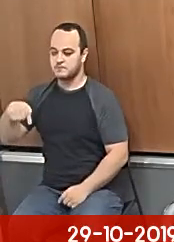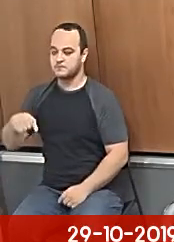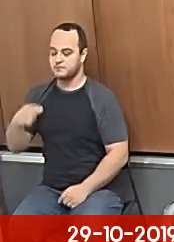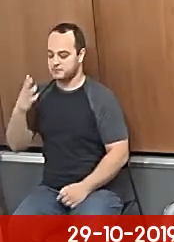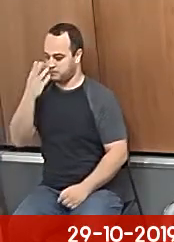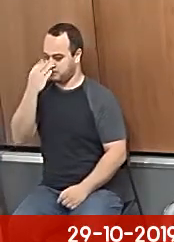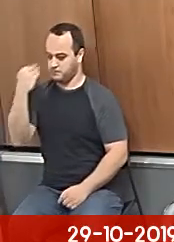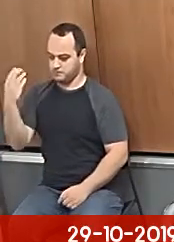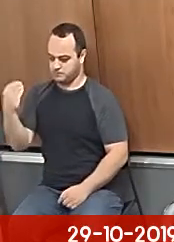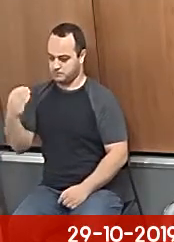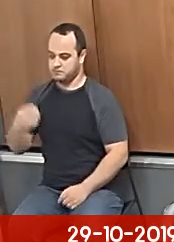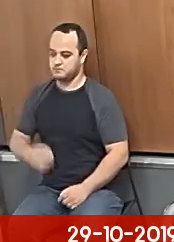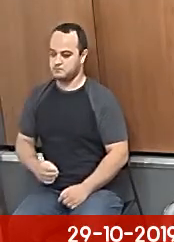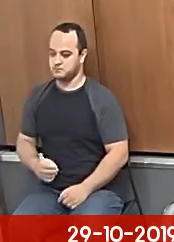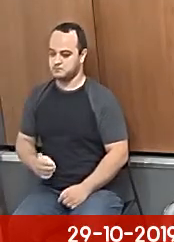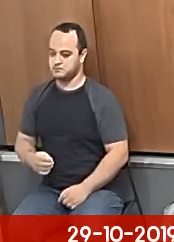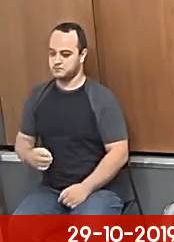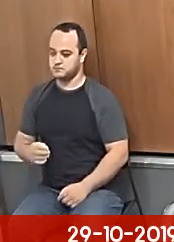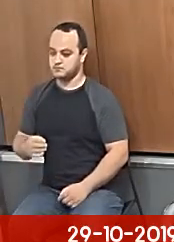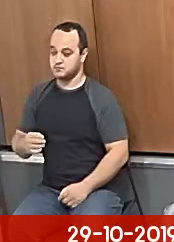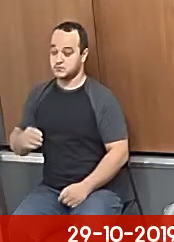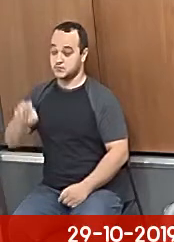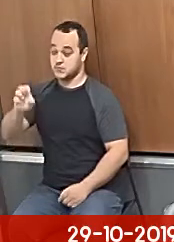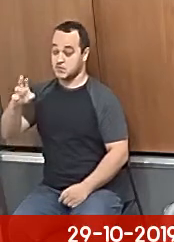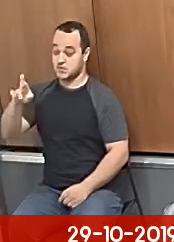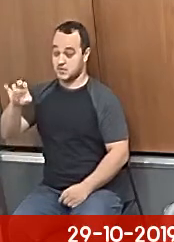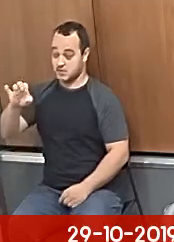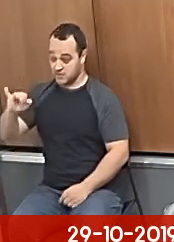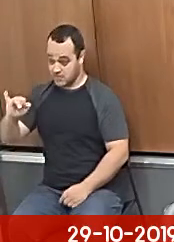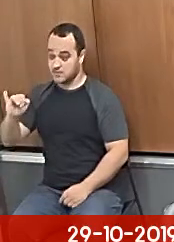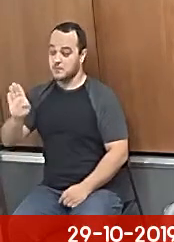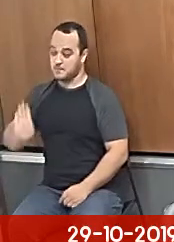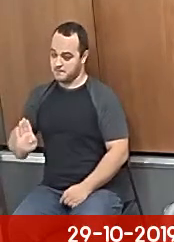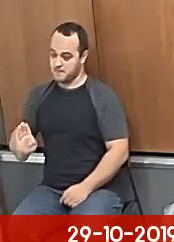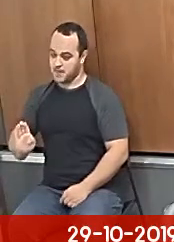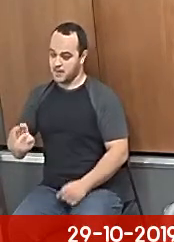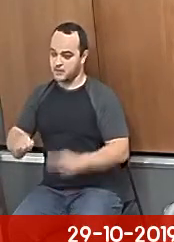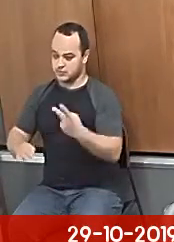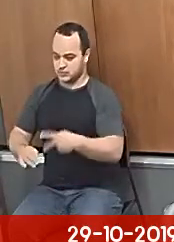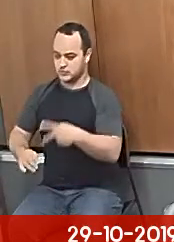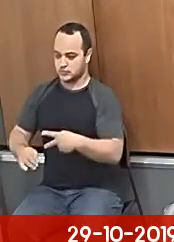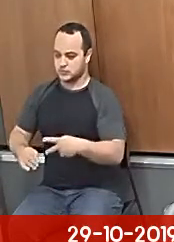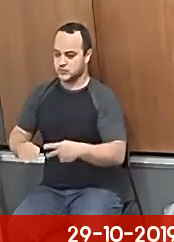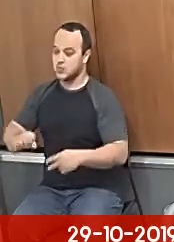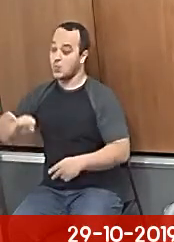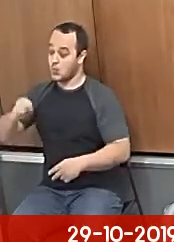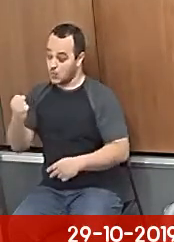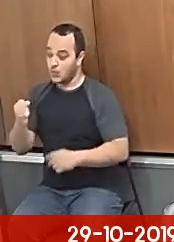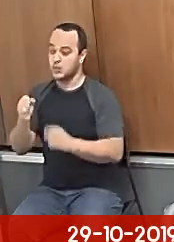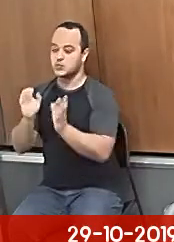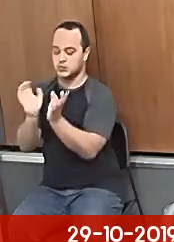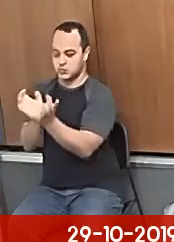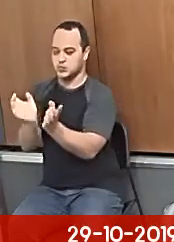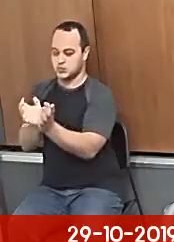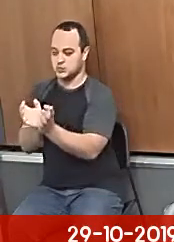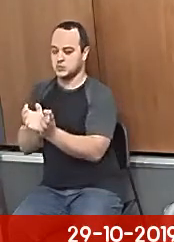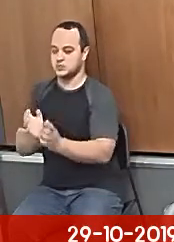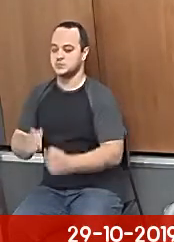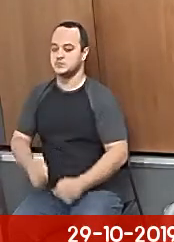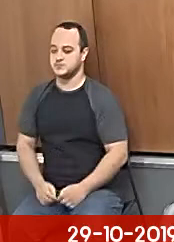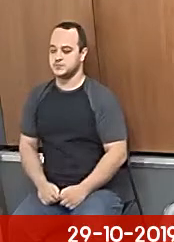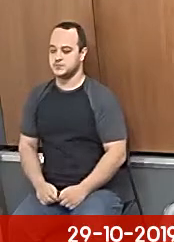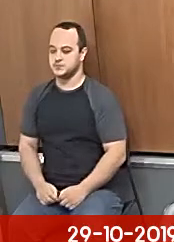É, na Série B, é, já temos esses times também, compostos 8 times, que foi agora em